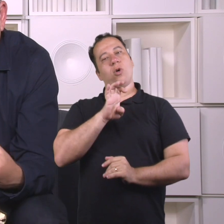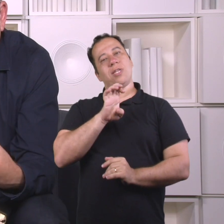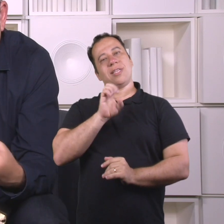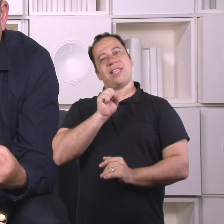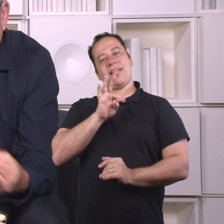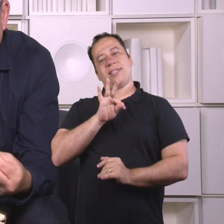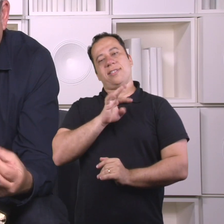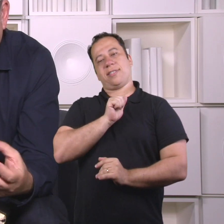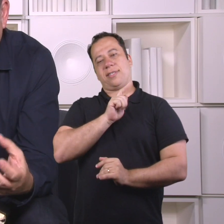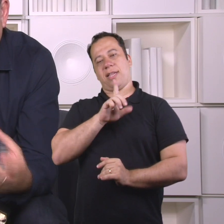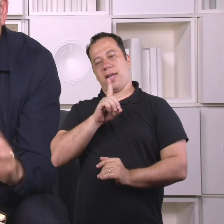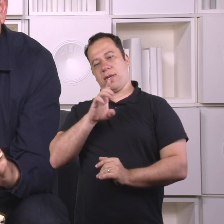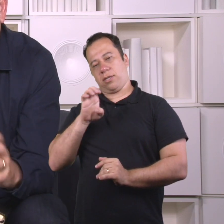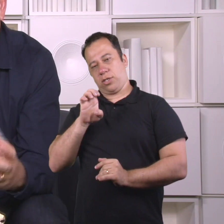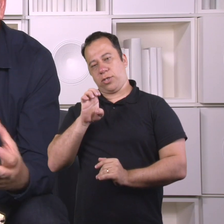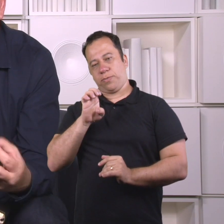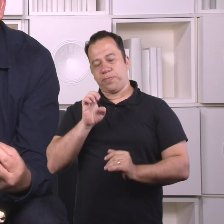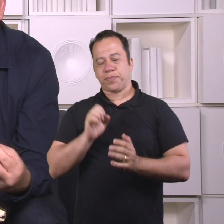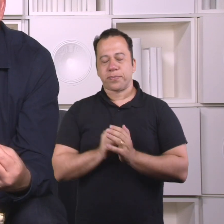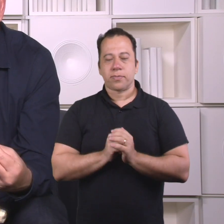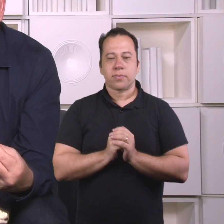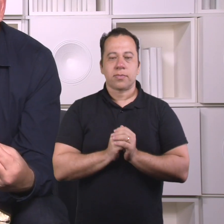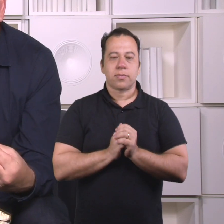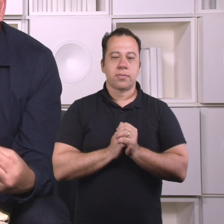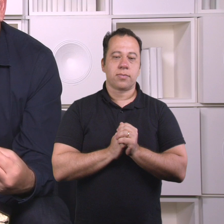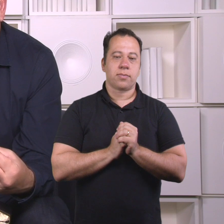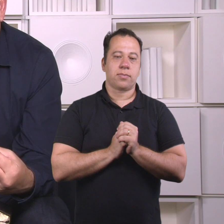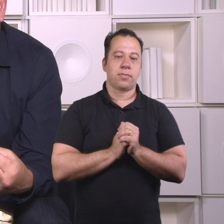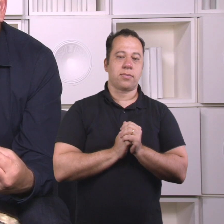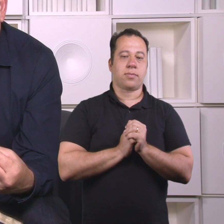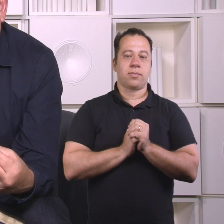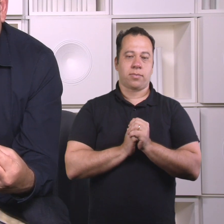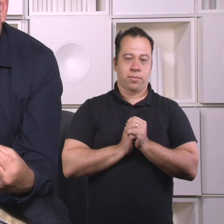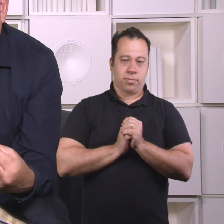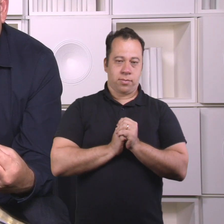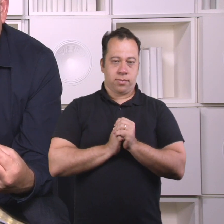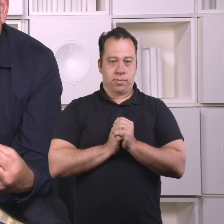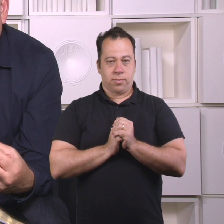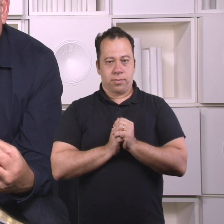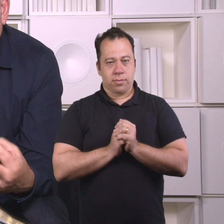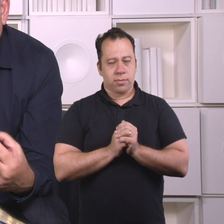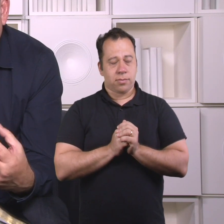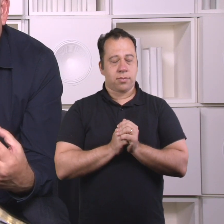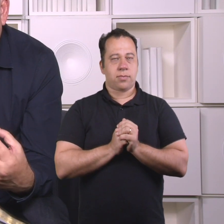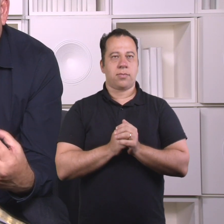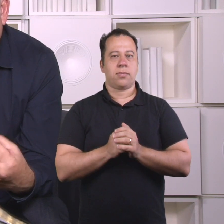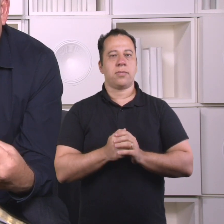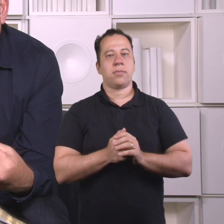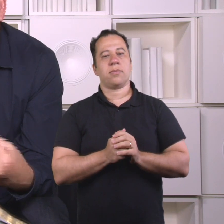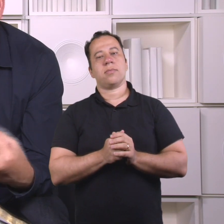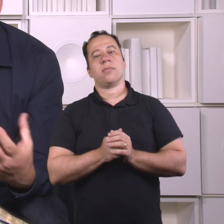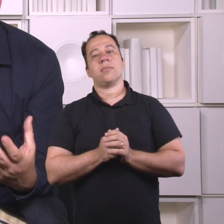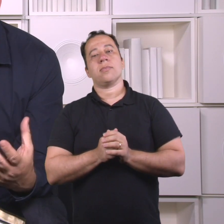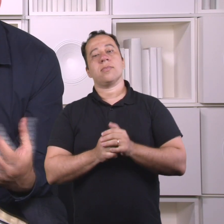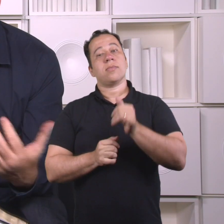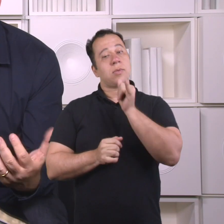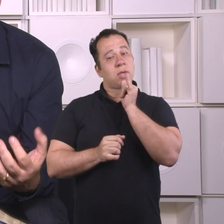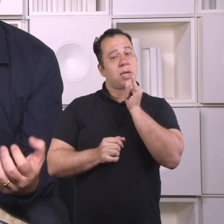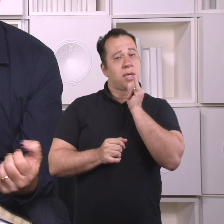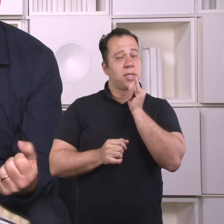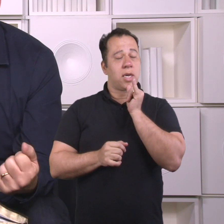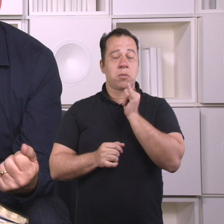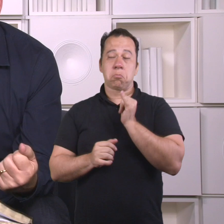realidades que não são pessoais, mas elas agem como se fossem. Então, por exemplo, a beleza